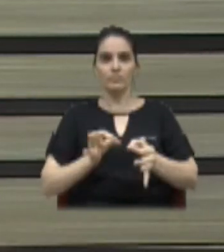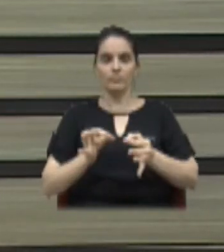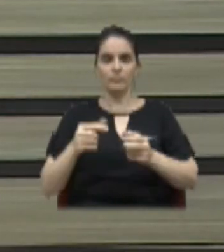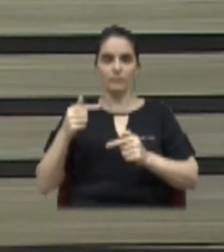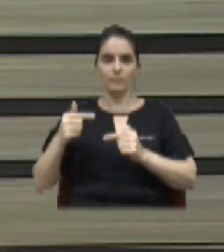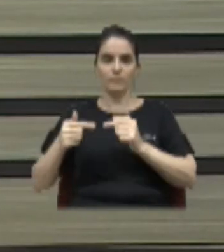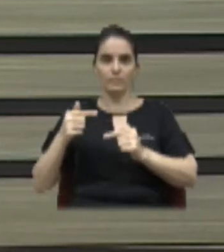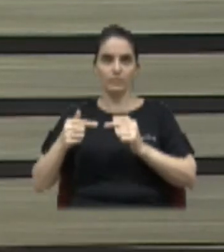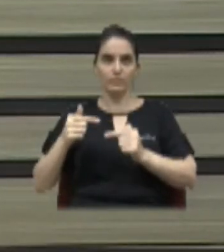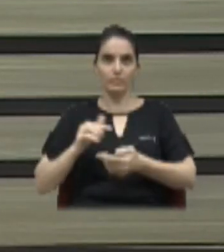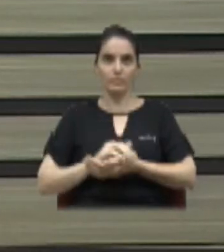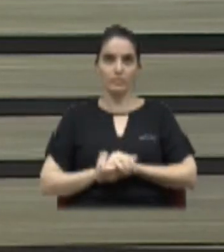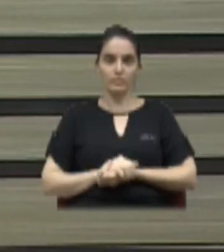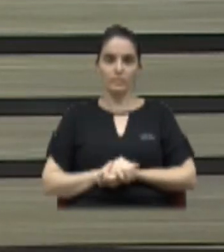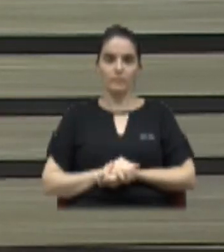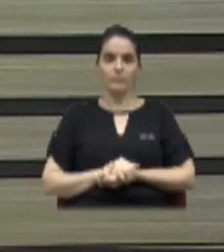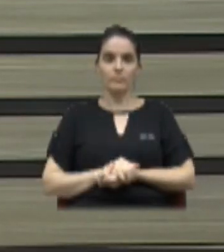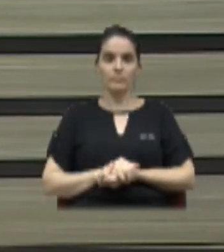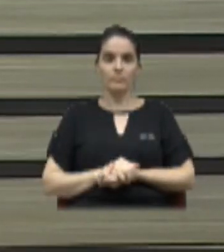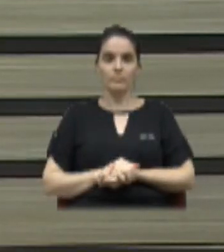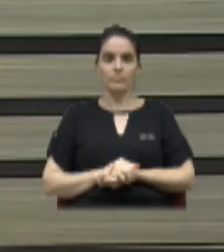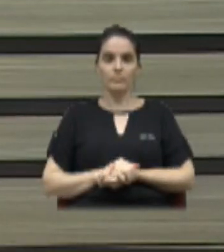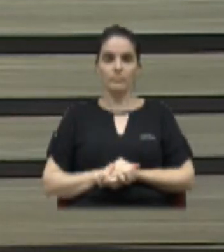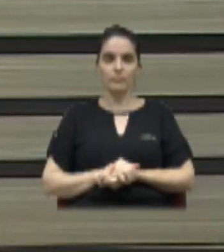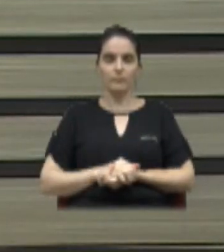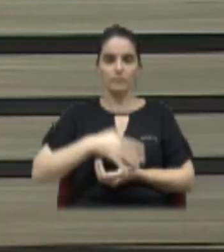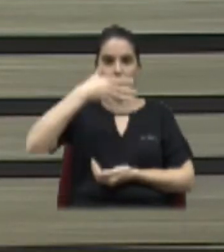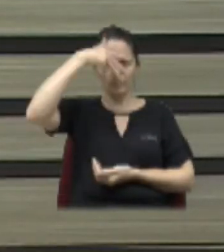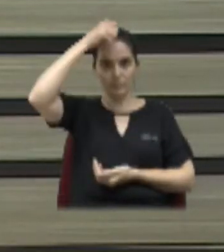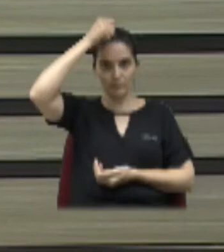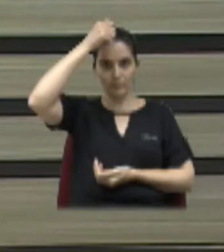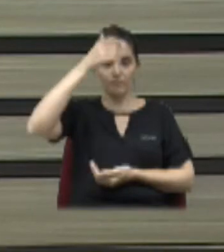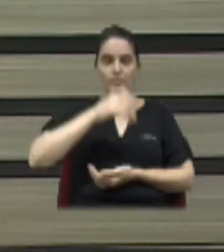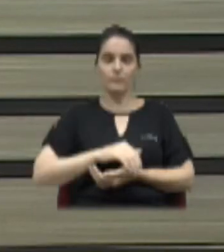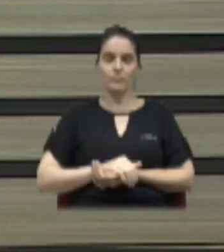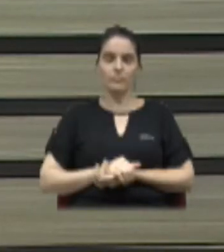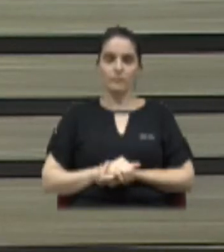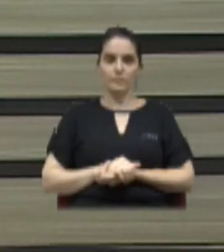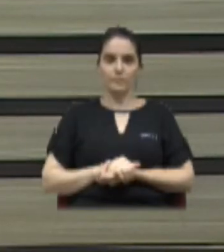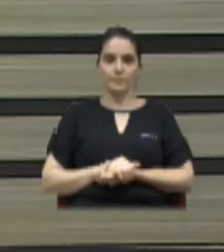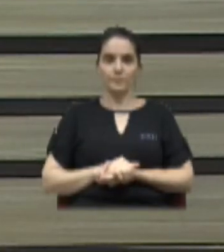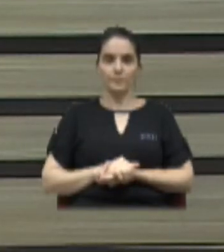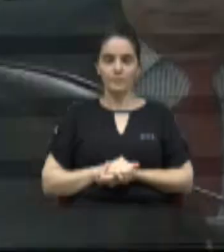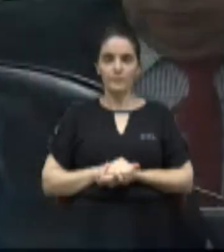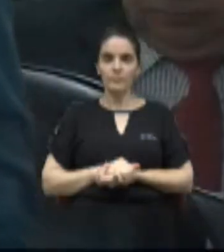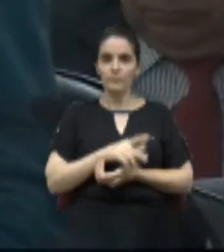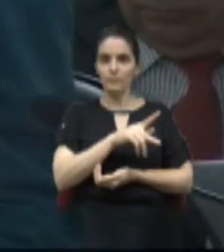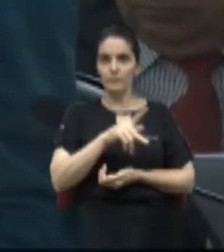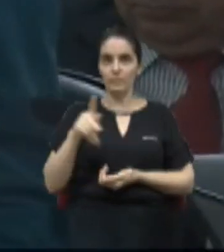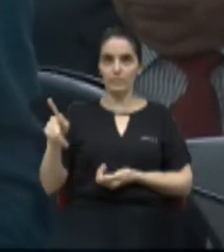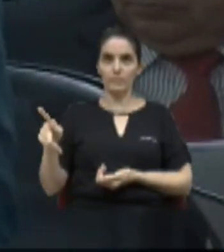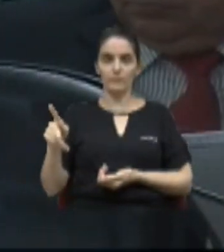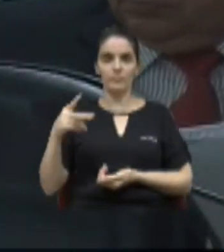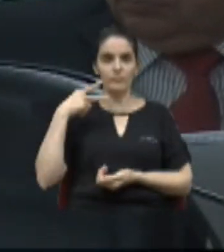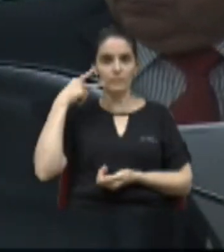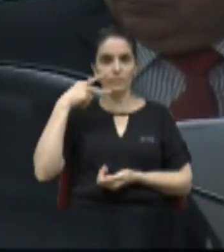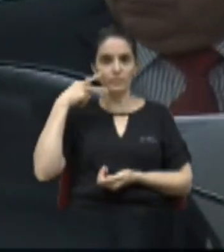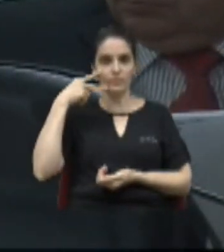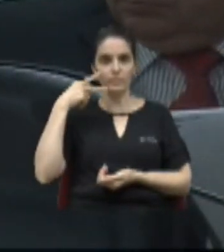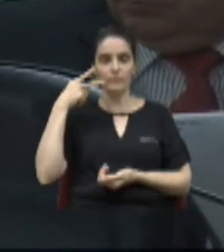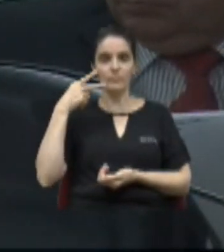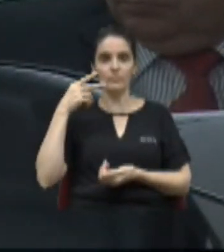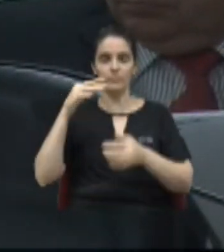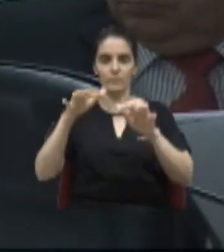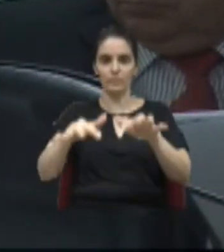em discussão. Toninho. A palavra, vereador Toninho Franco. Senhor presidente, nobres colegas,